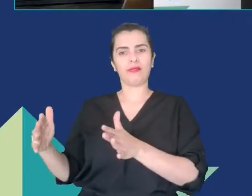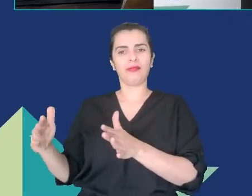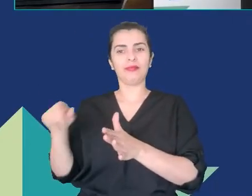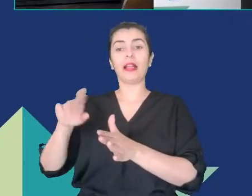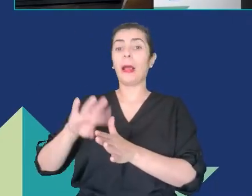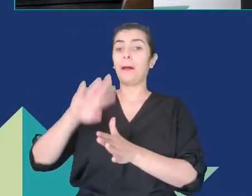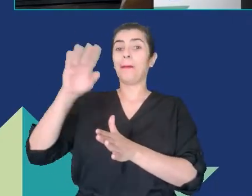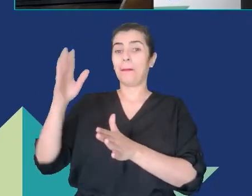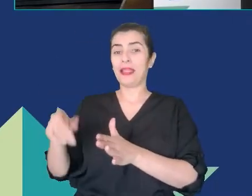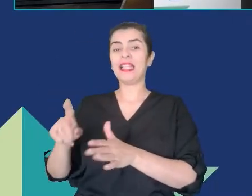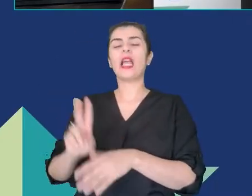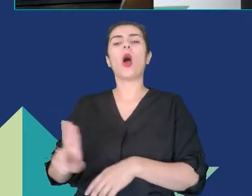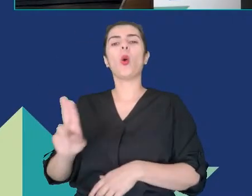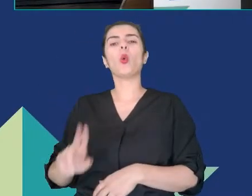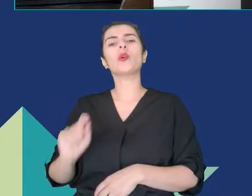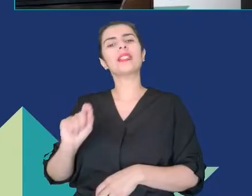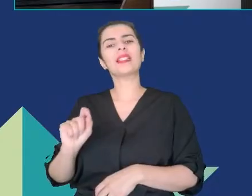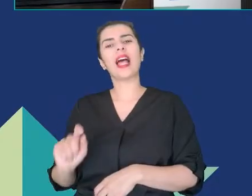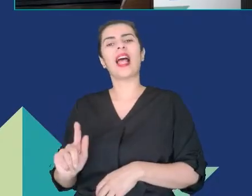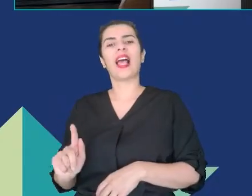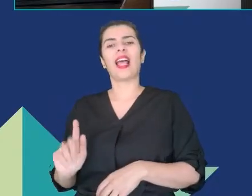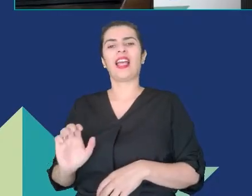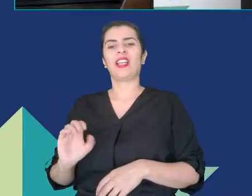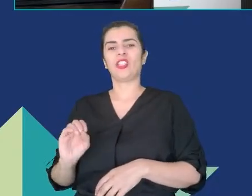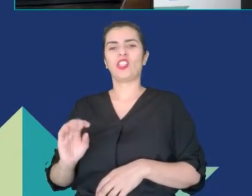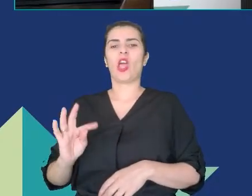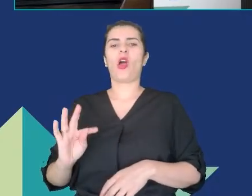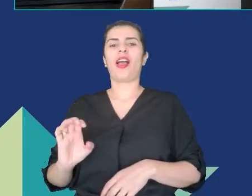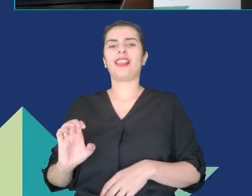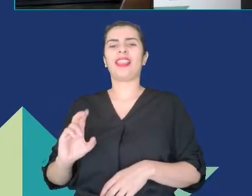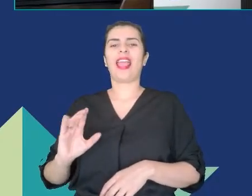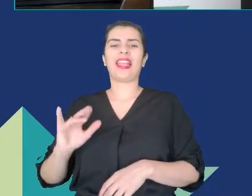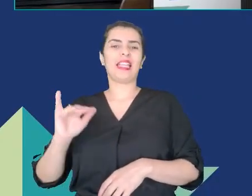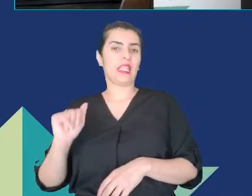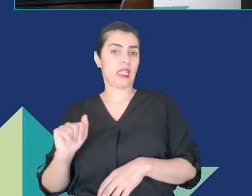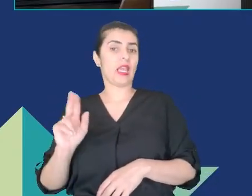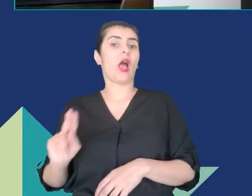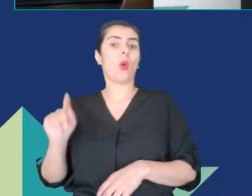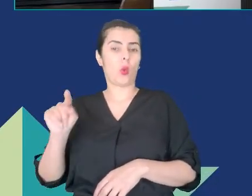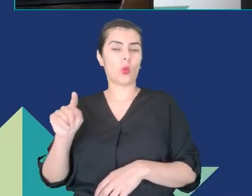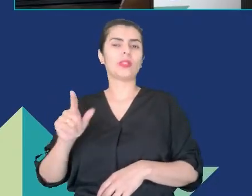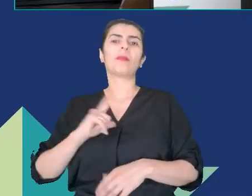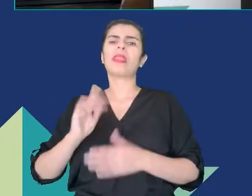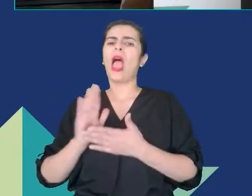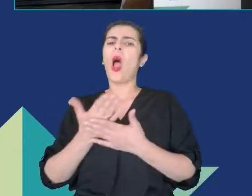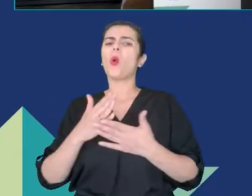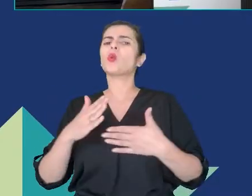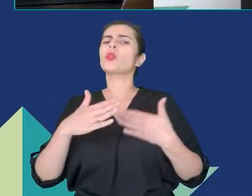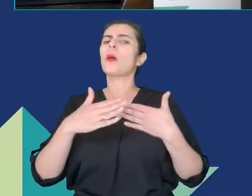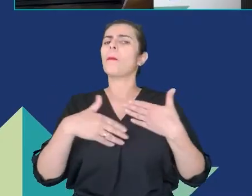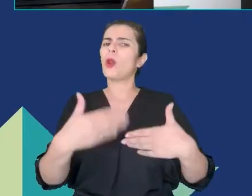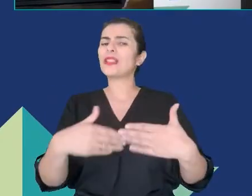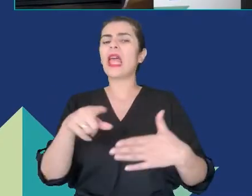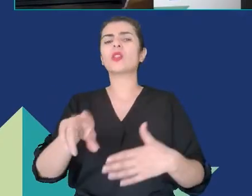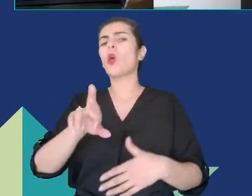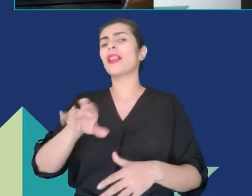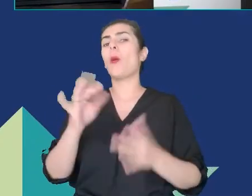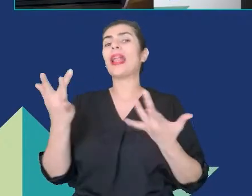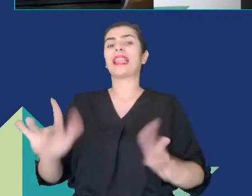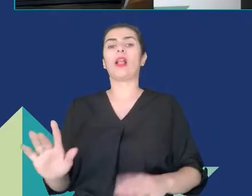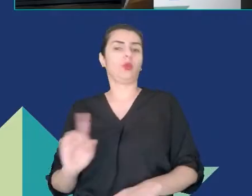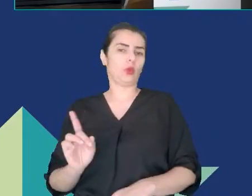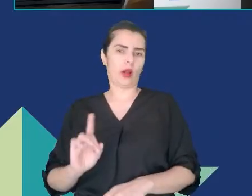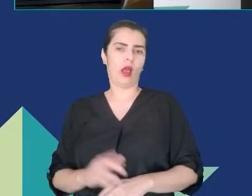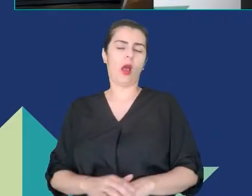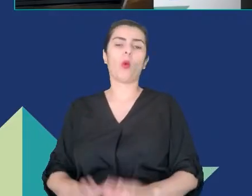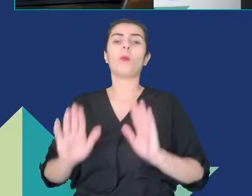áreas diferentes, né? Área de processo, área de geotecnia, que nem sempre é tão natural essa conversa, mas que a gente